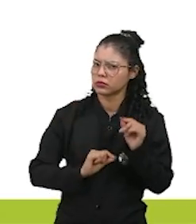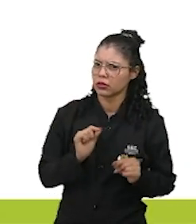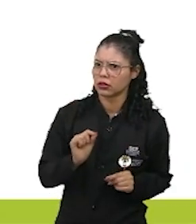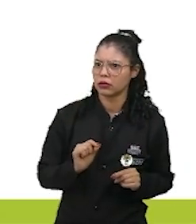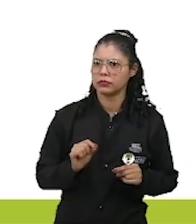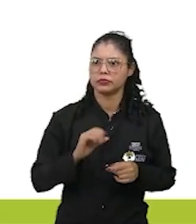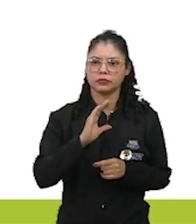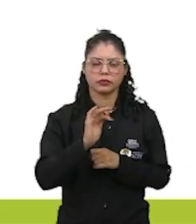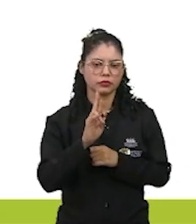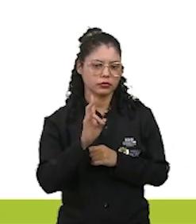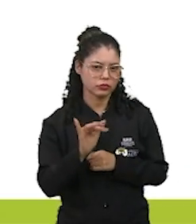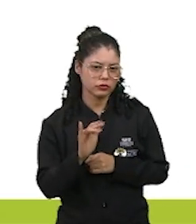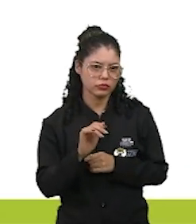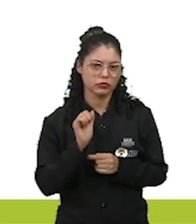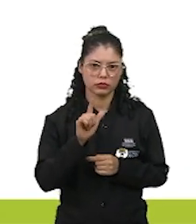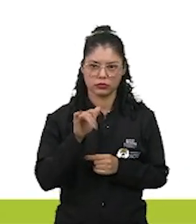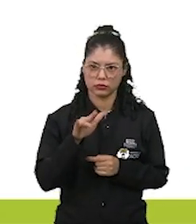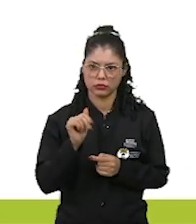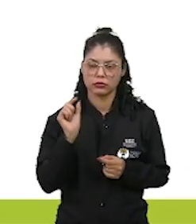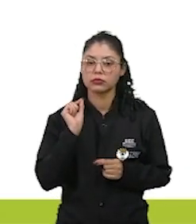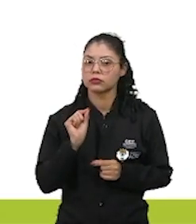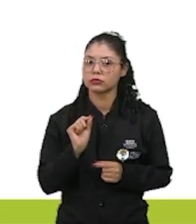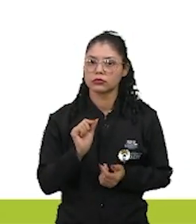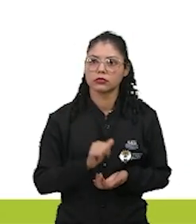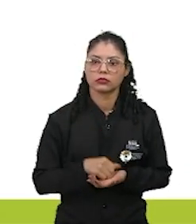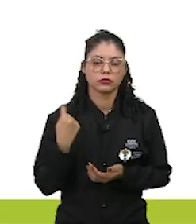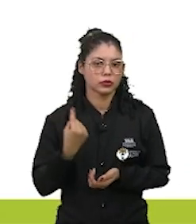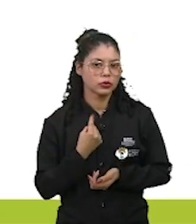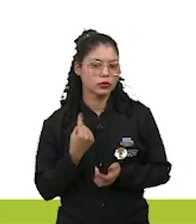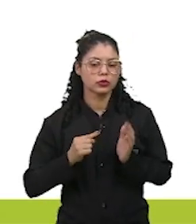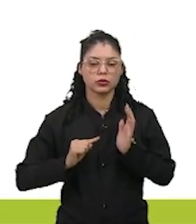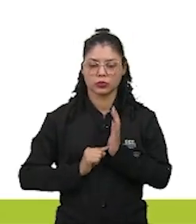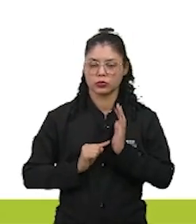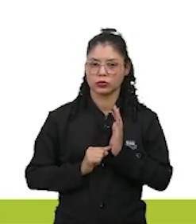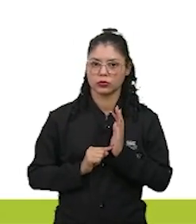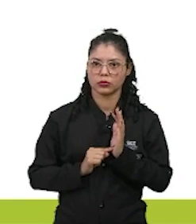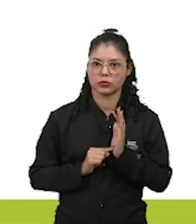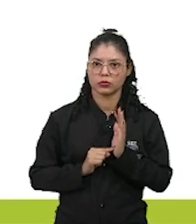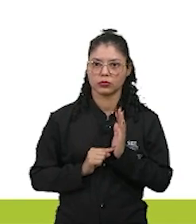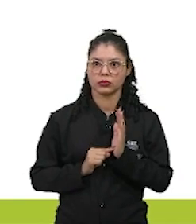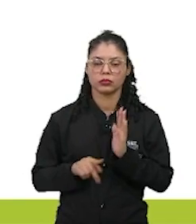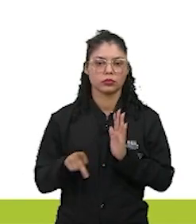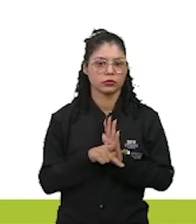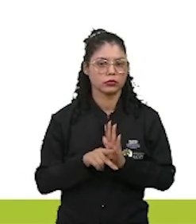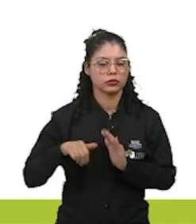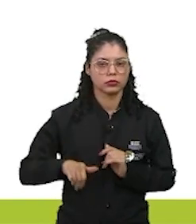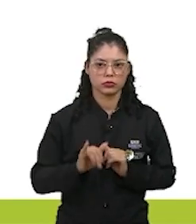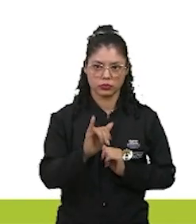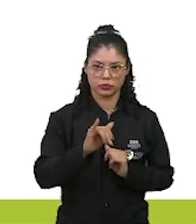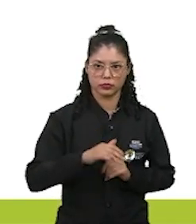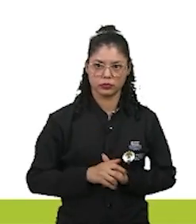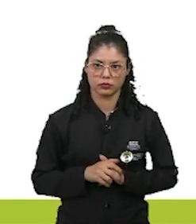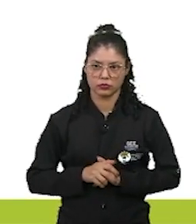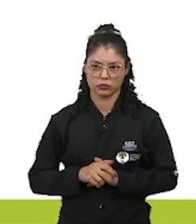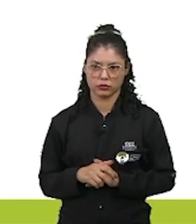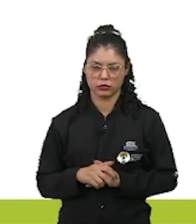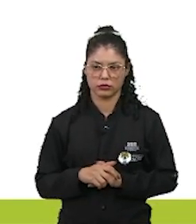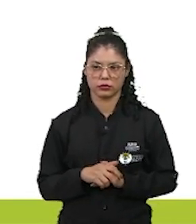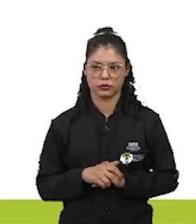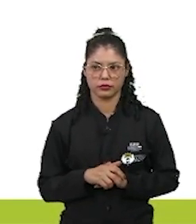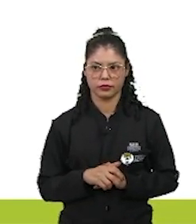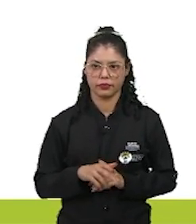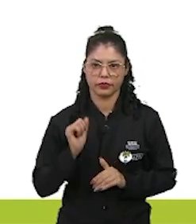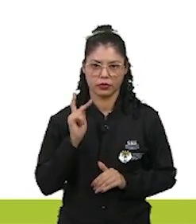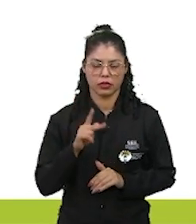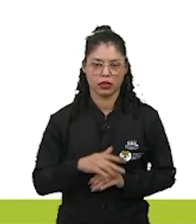o coeficiente linear? Nada mais é do que o único ponto que toca o eixo y, tá bom? Ou OY.